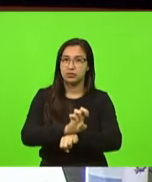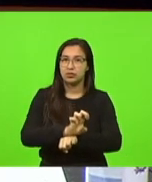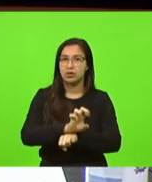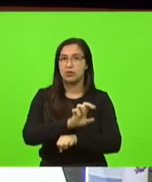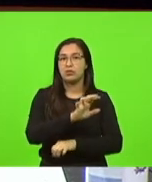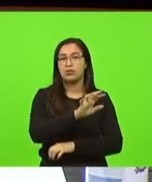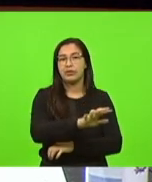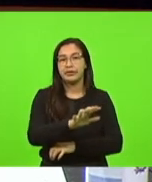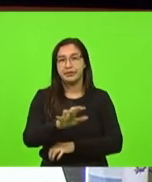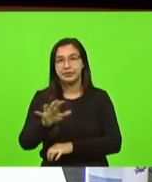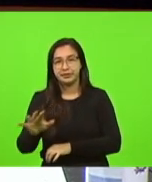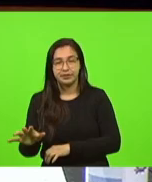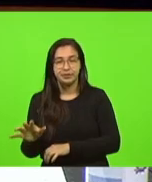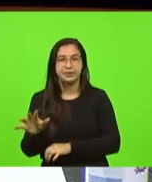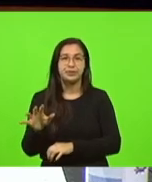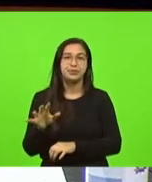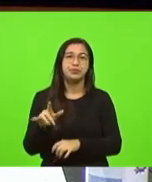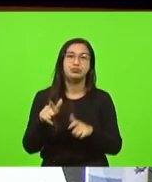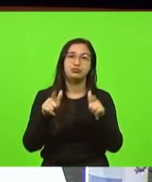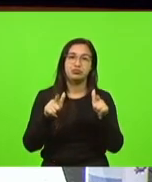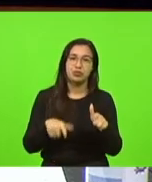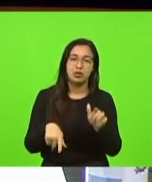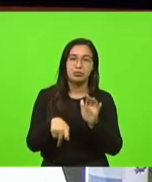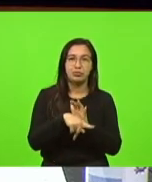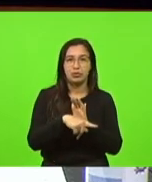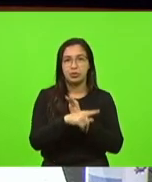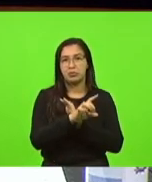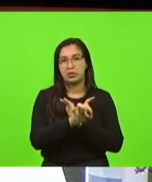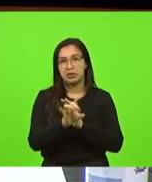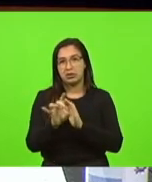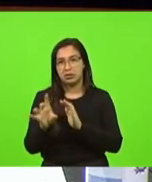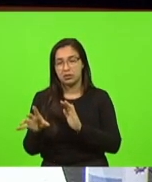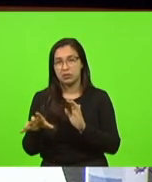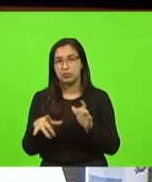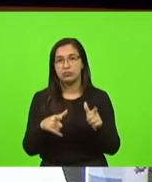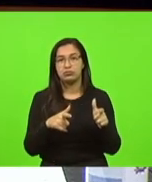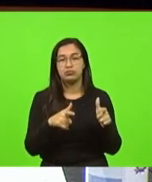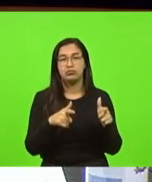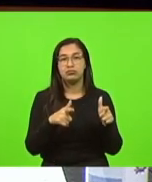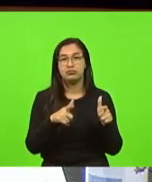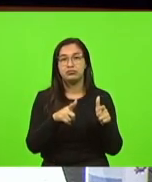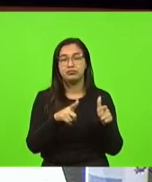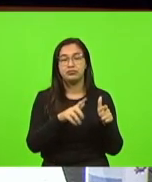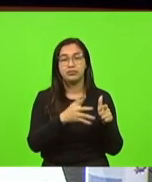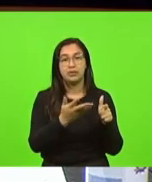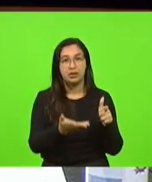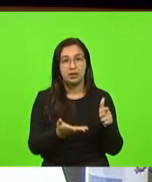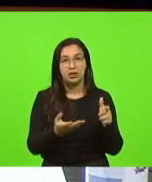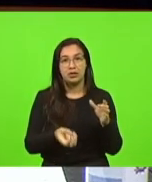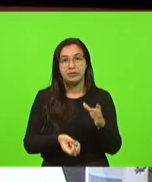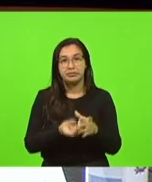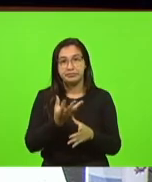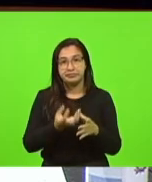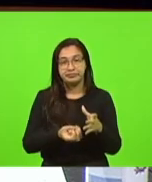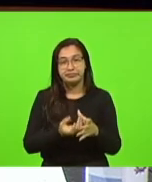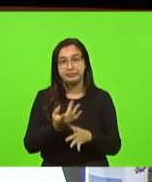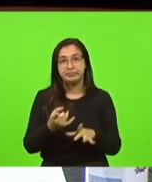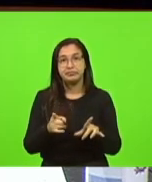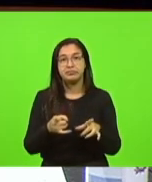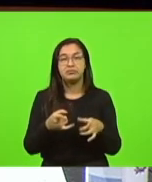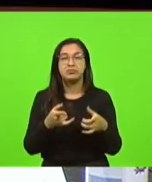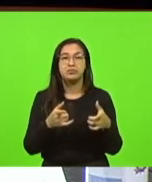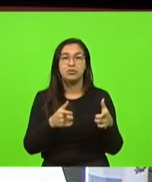regional, com representação local, do setor produtivo, de entidades de